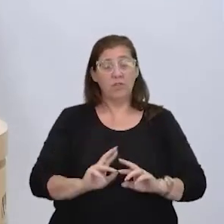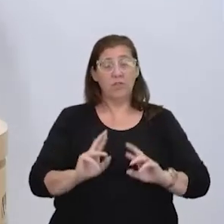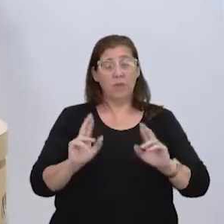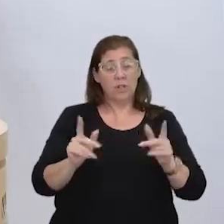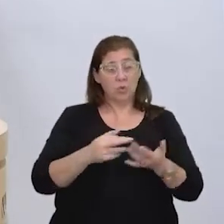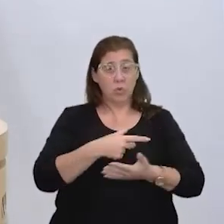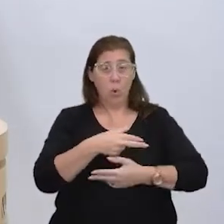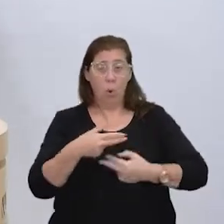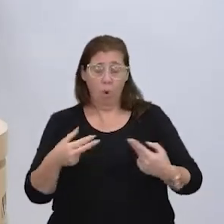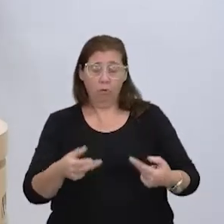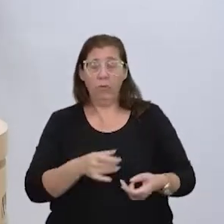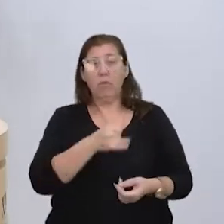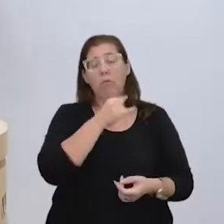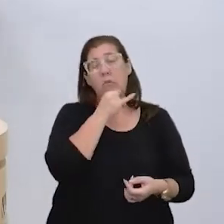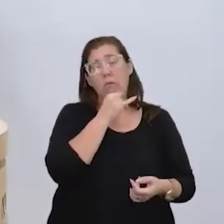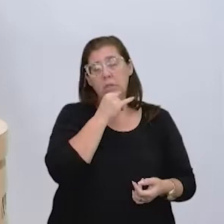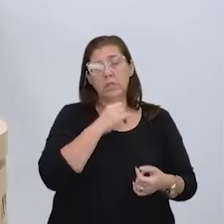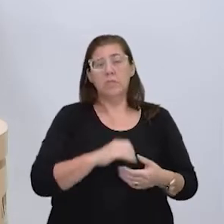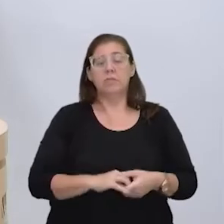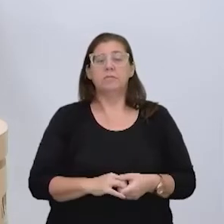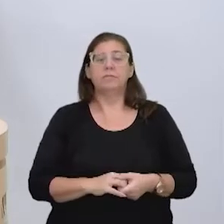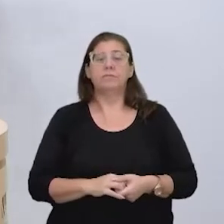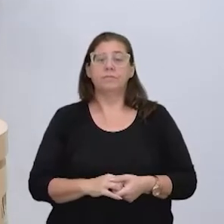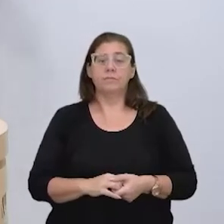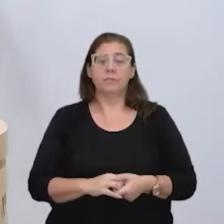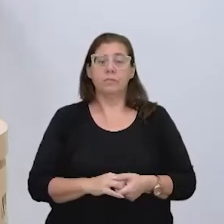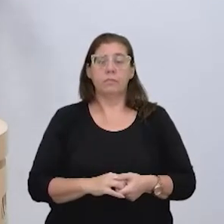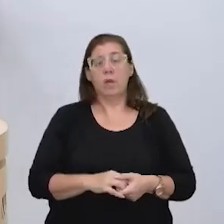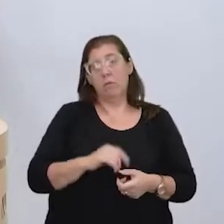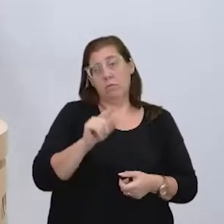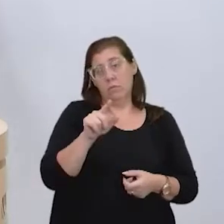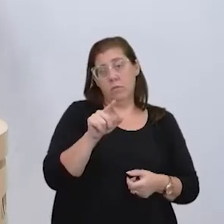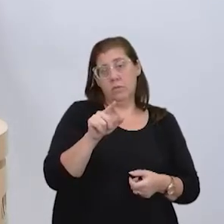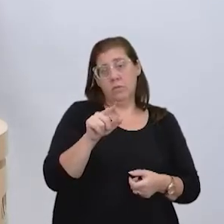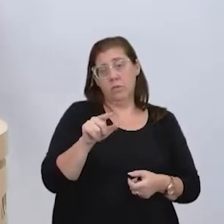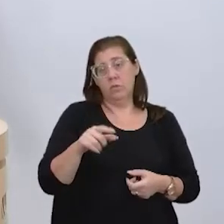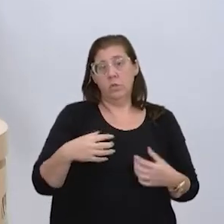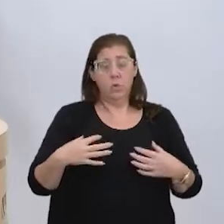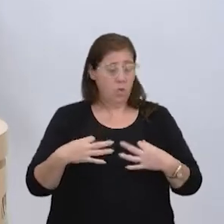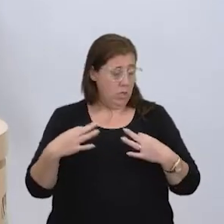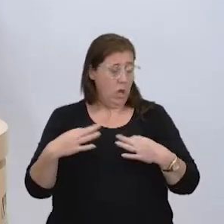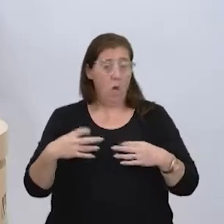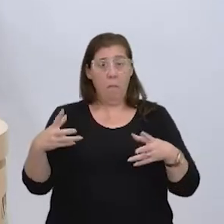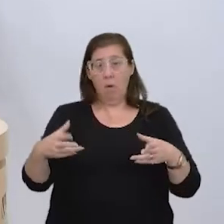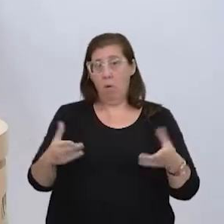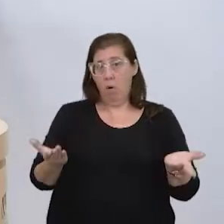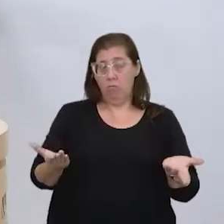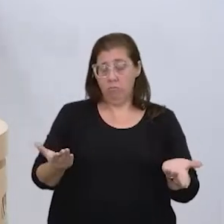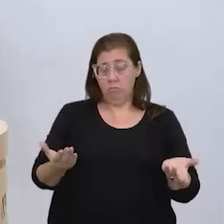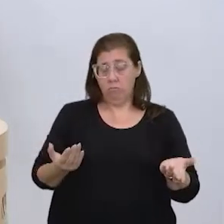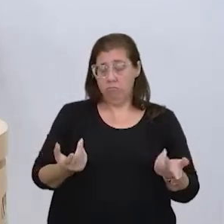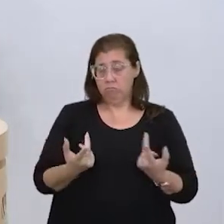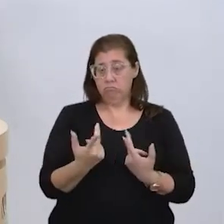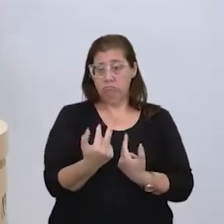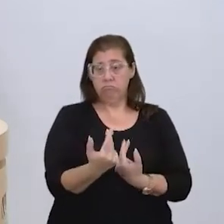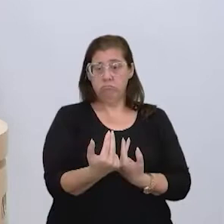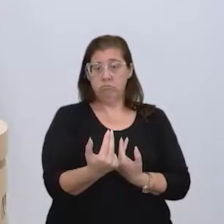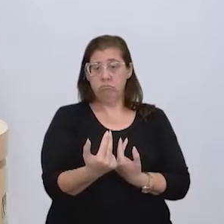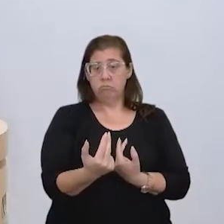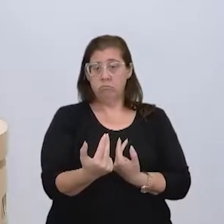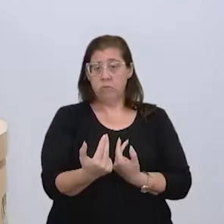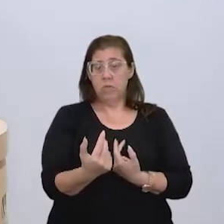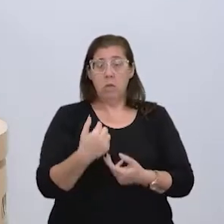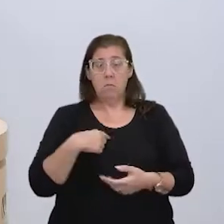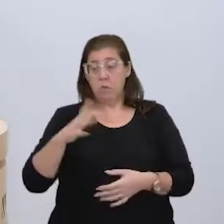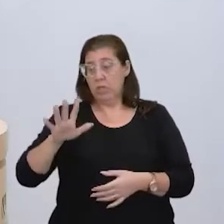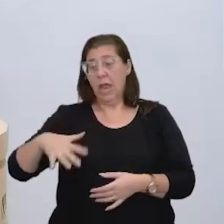diferentes. Então, é igual. Muito provavelmente, vocês não se vestem como eu me visto, né? Só que eu estou em outro nicho